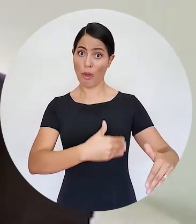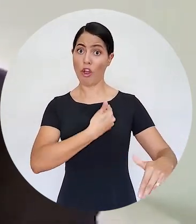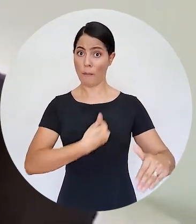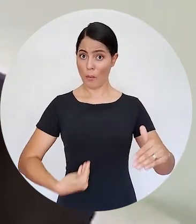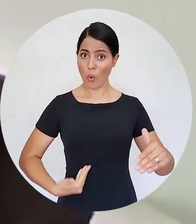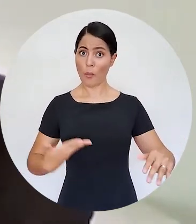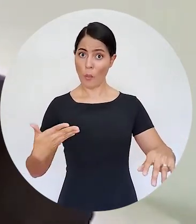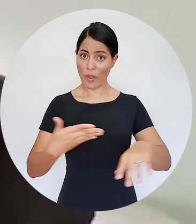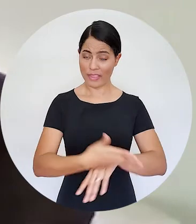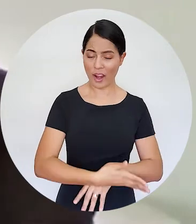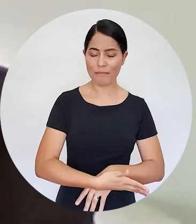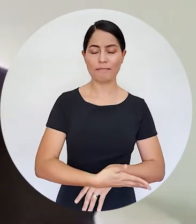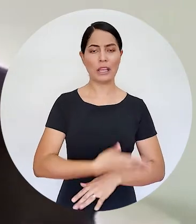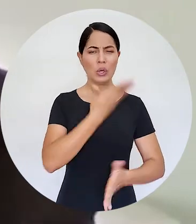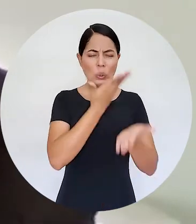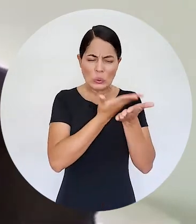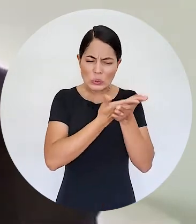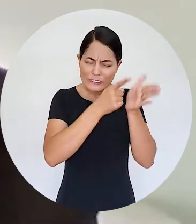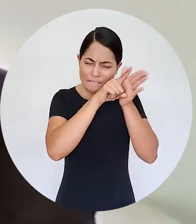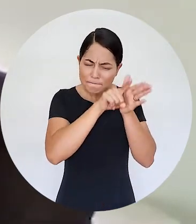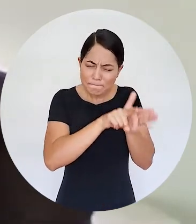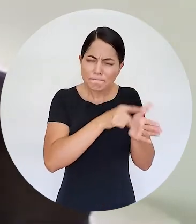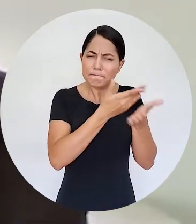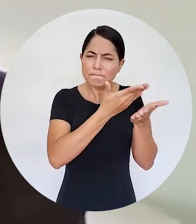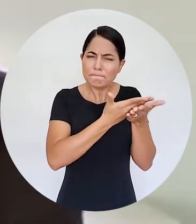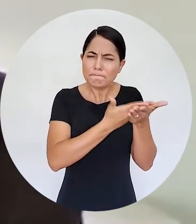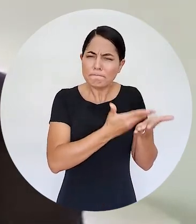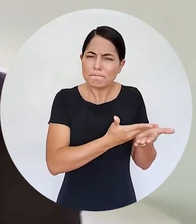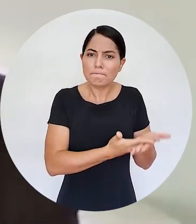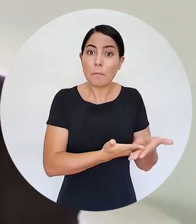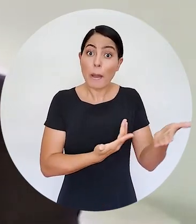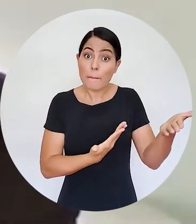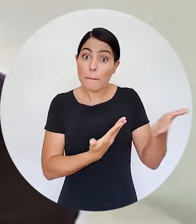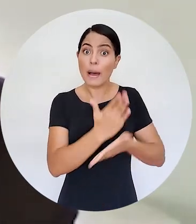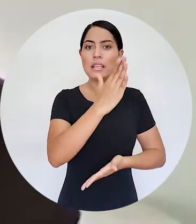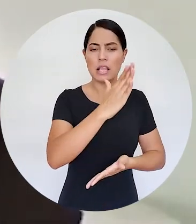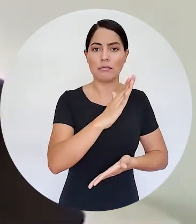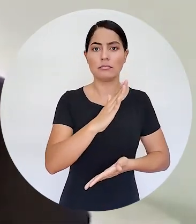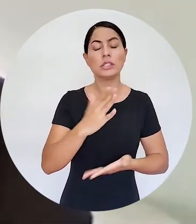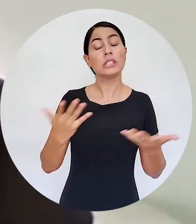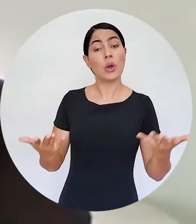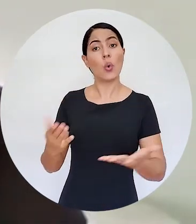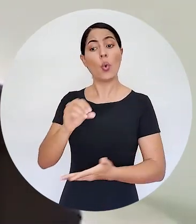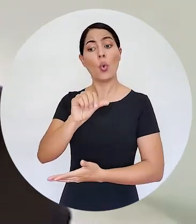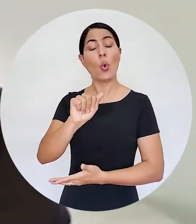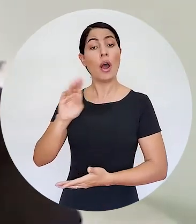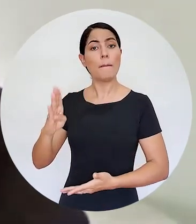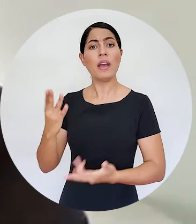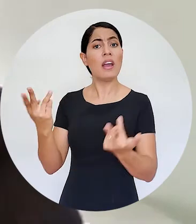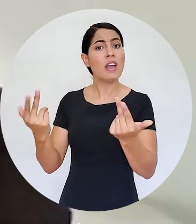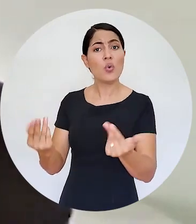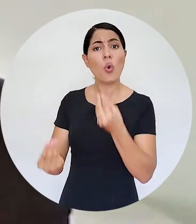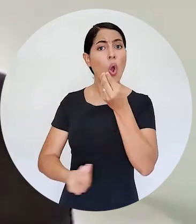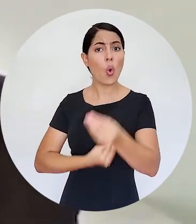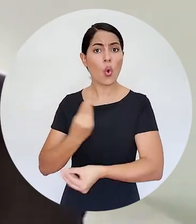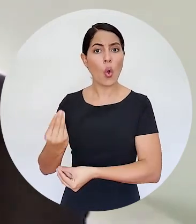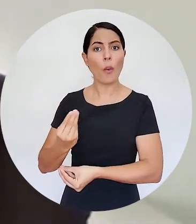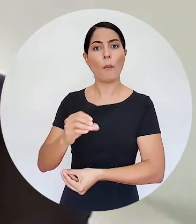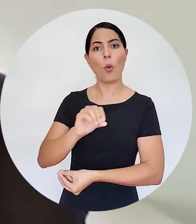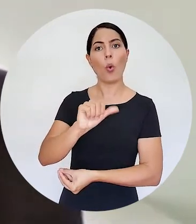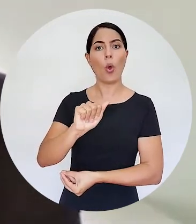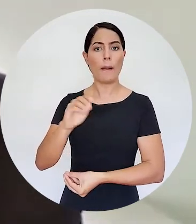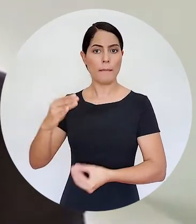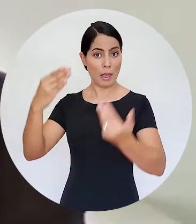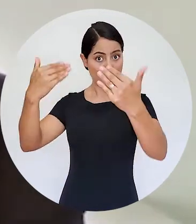muito muito muito para serem provadas a gente precisa muito para exame de ordem que apenas uma primeira etapa metal essencial